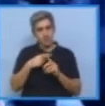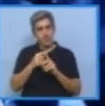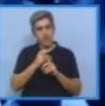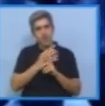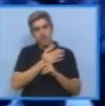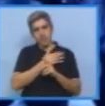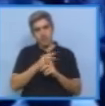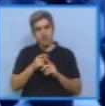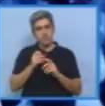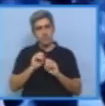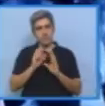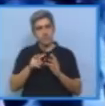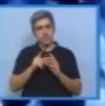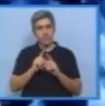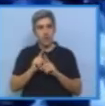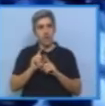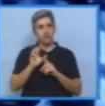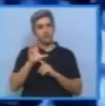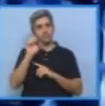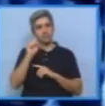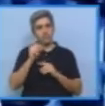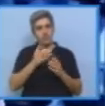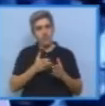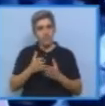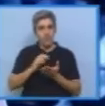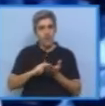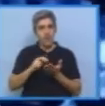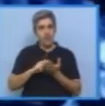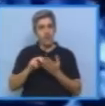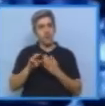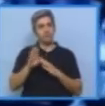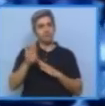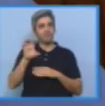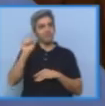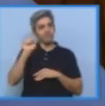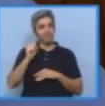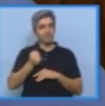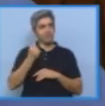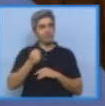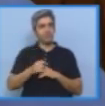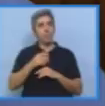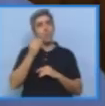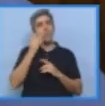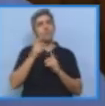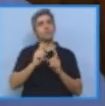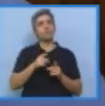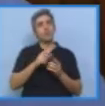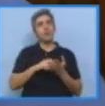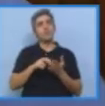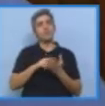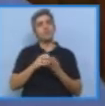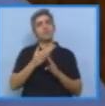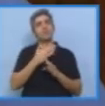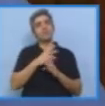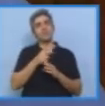mas claro que é o culminar de uma caminhada, não é? E no seu caso em específico, como é que começou essa caminhada, onde